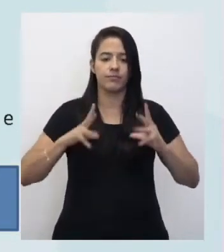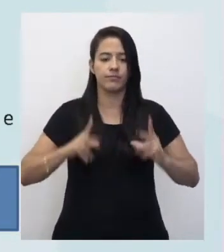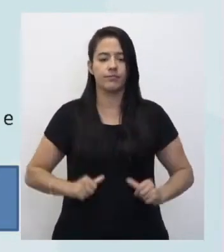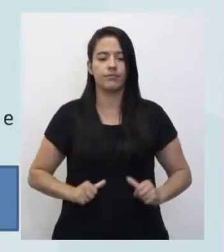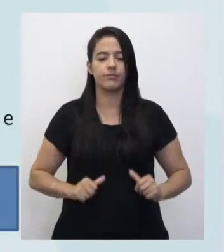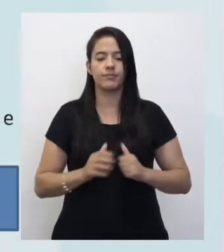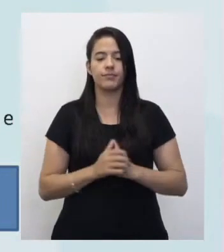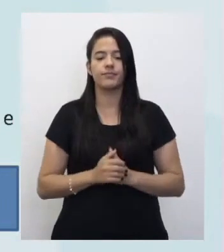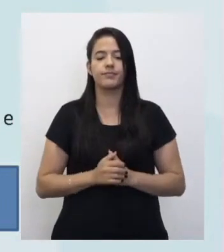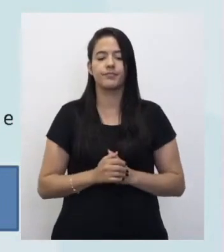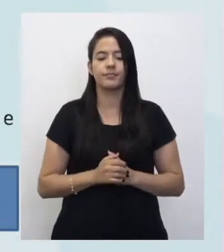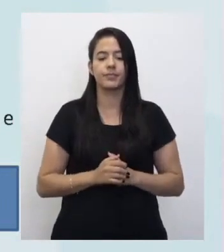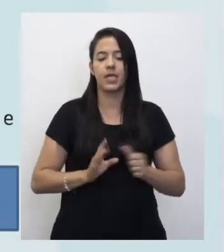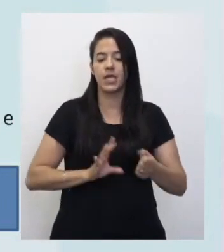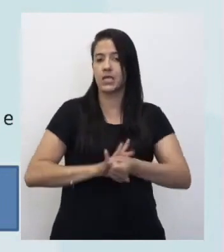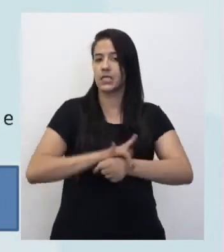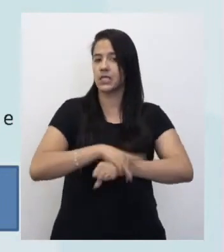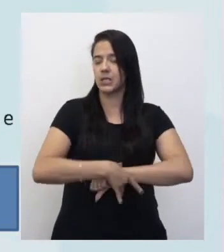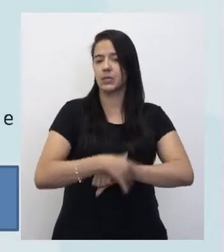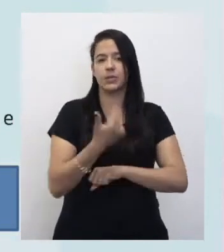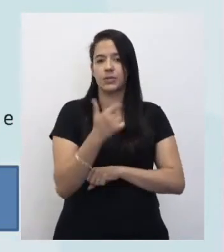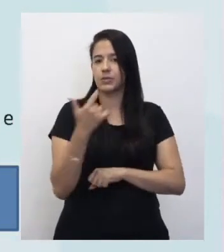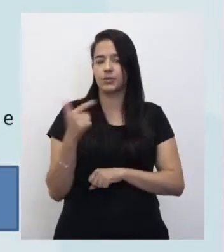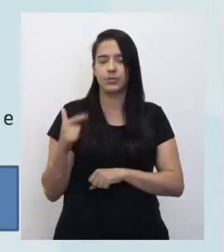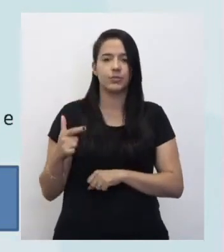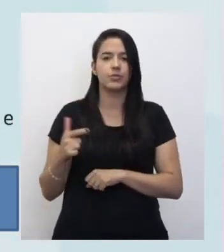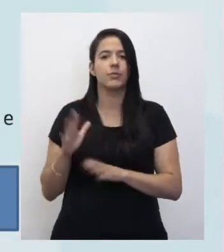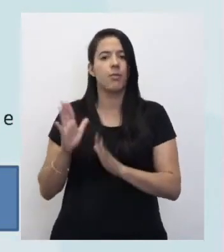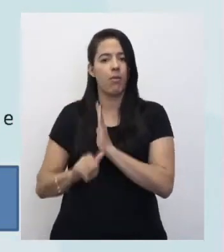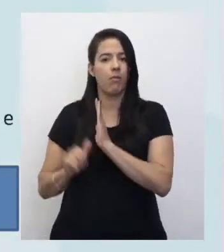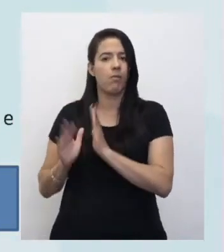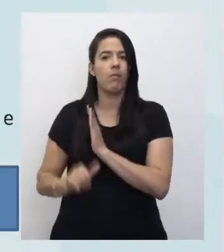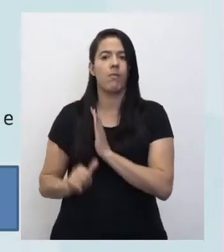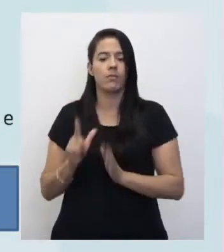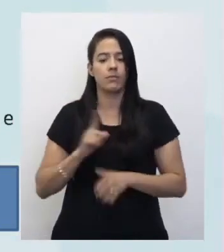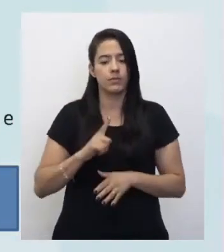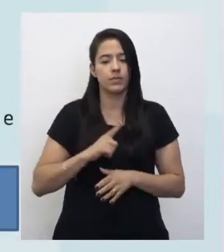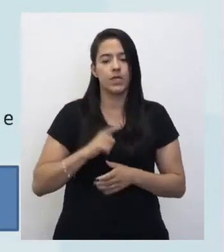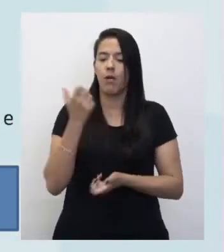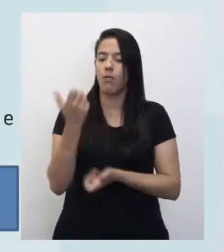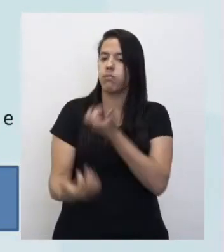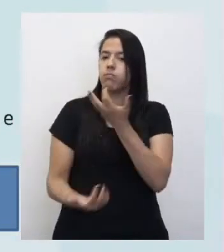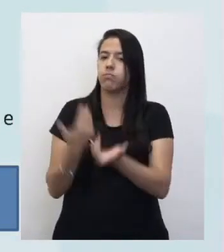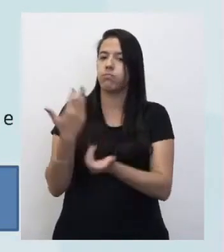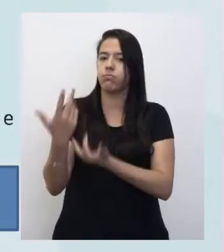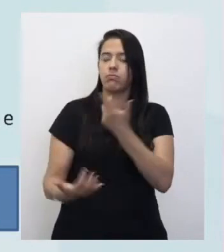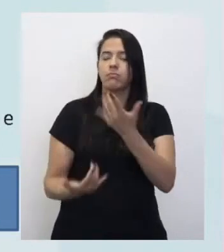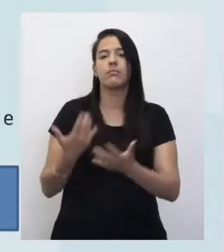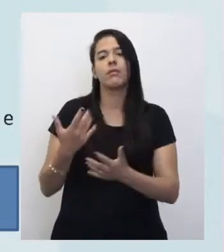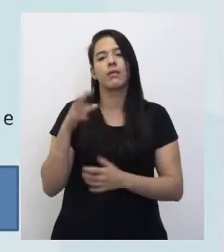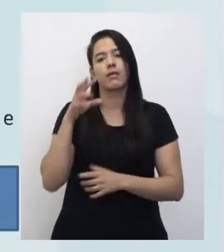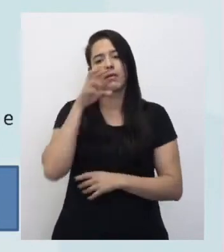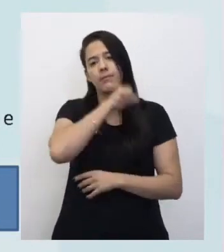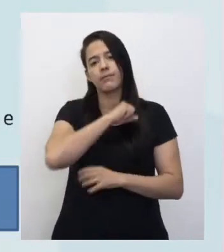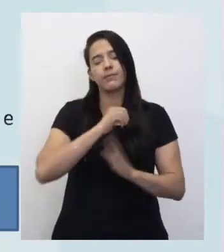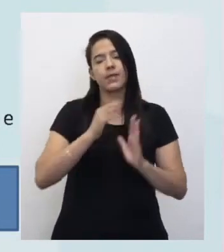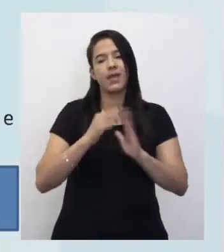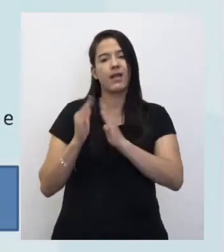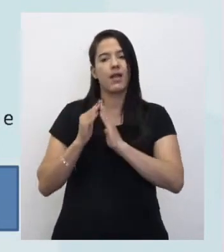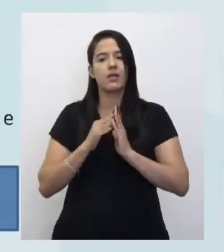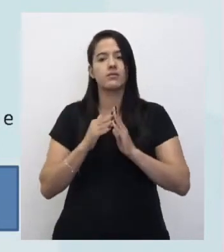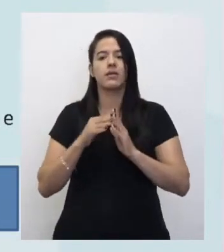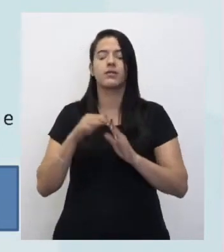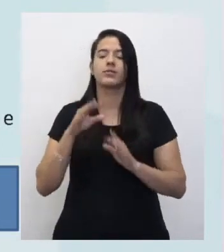insegurança, nós tínhamos lá os saqueadores de mercadorias, né? E incêndios pelo fato de as casas serem de madeira ou palha e